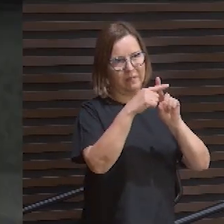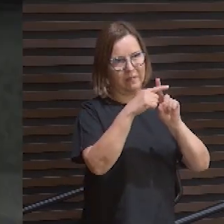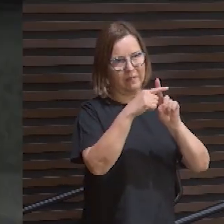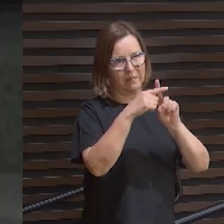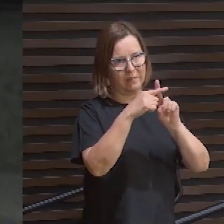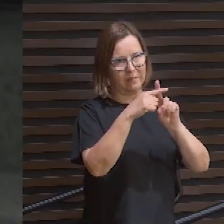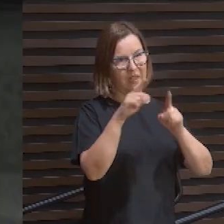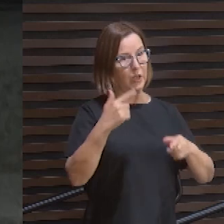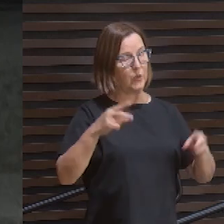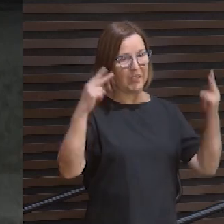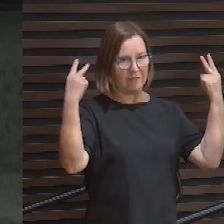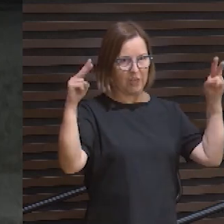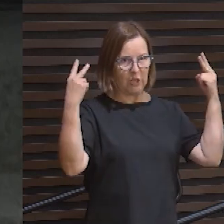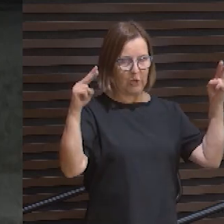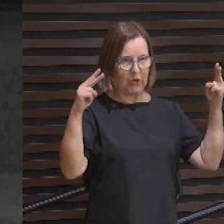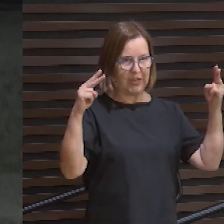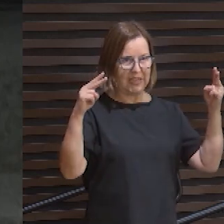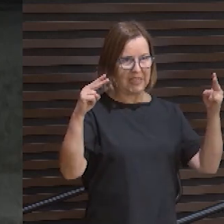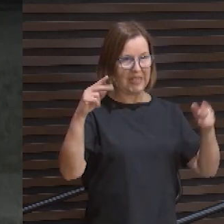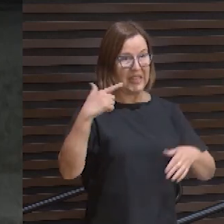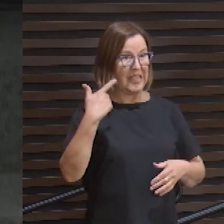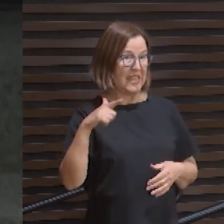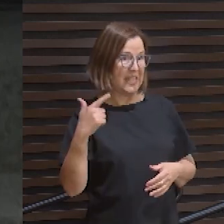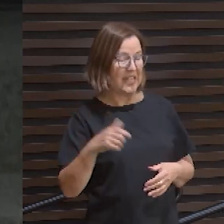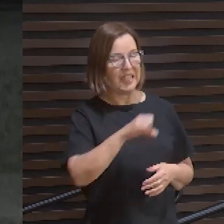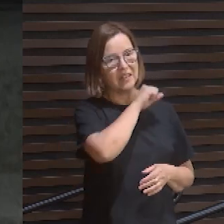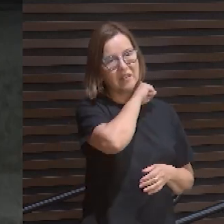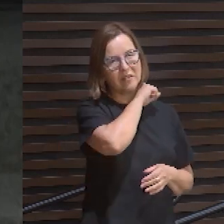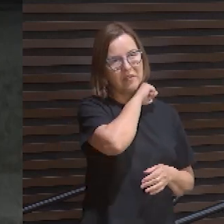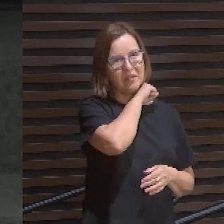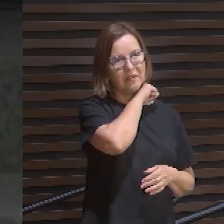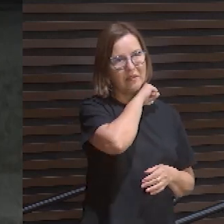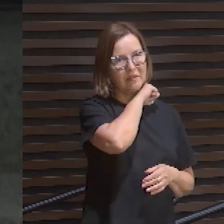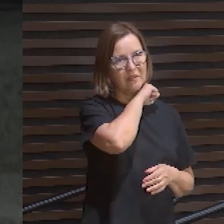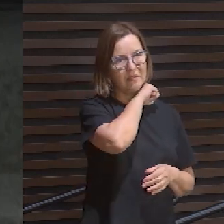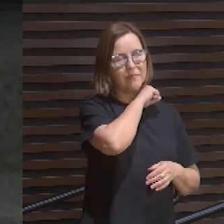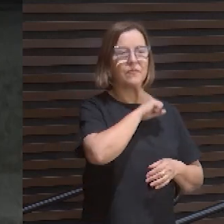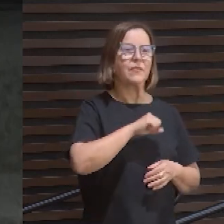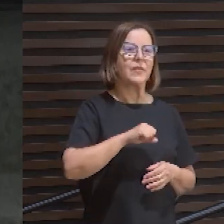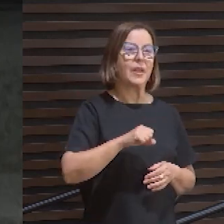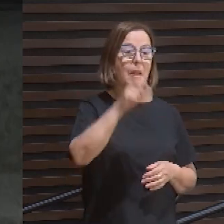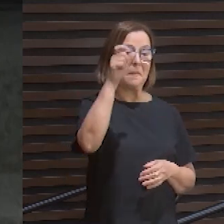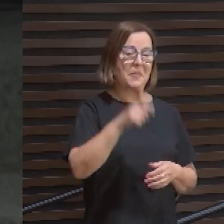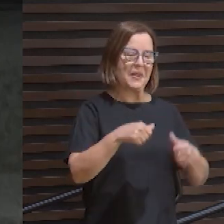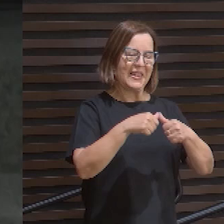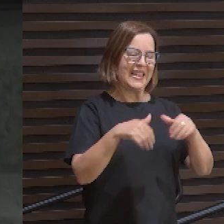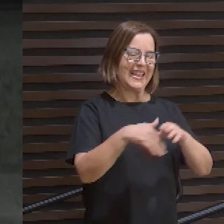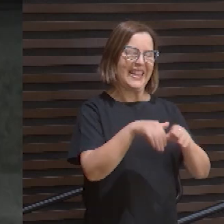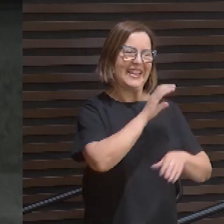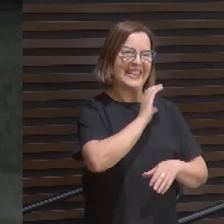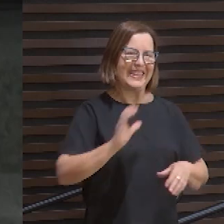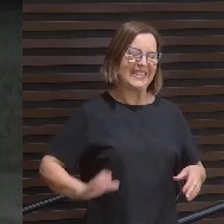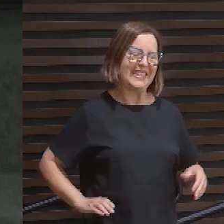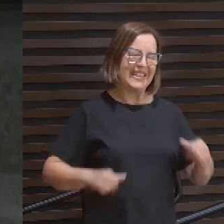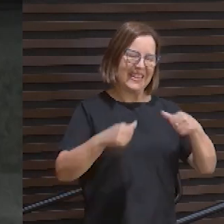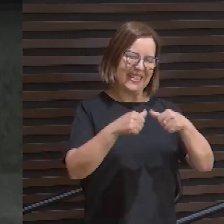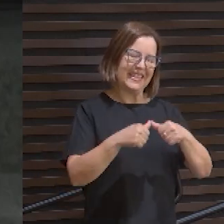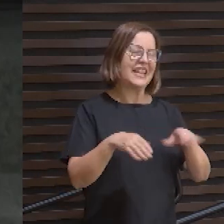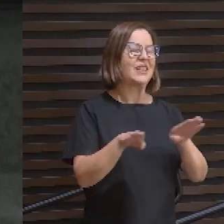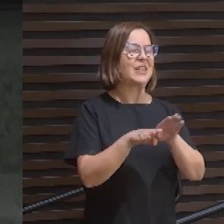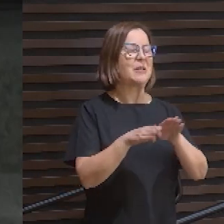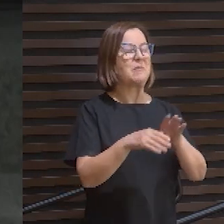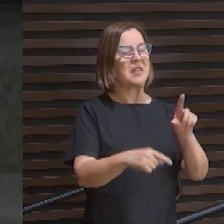há vitória sem sacrifício. Quem está em Cristo está também na